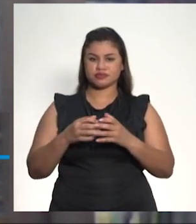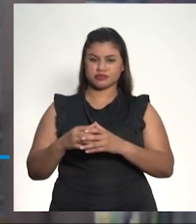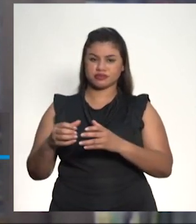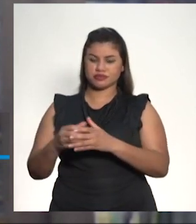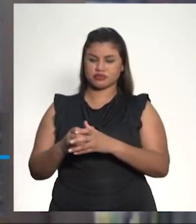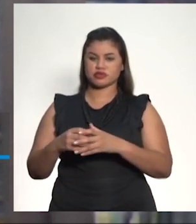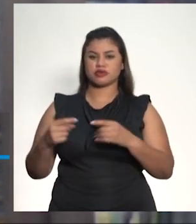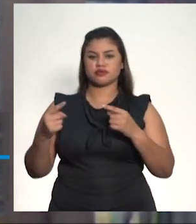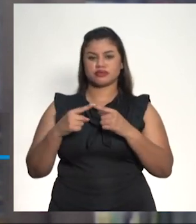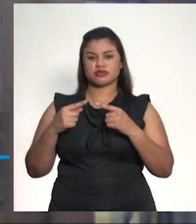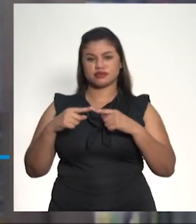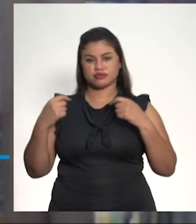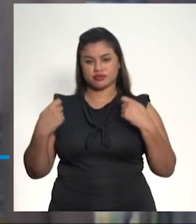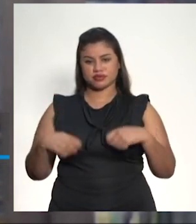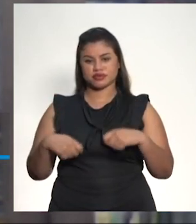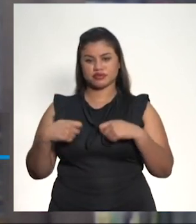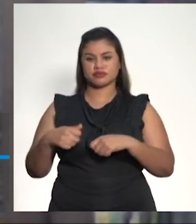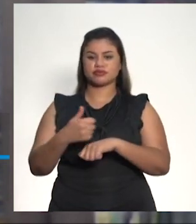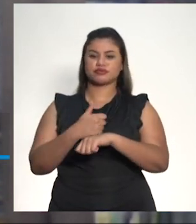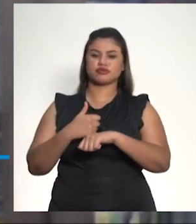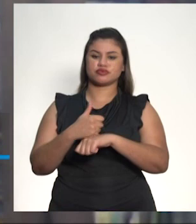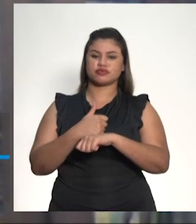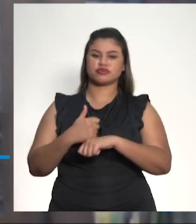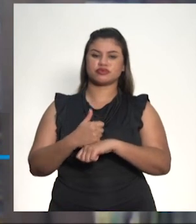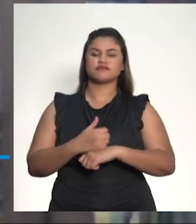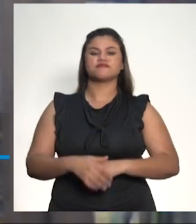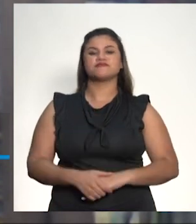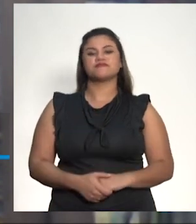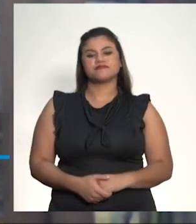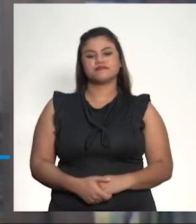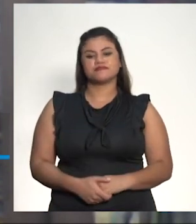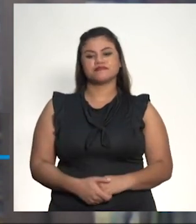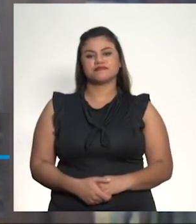suas necessidades profissionais.